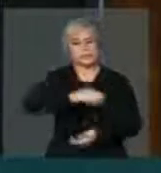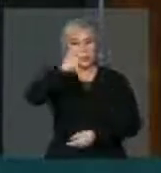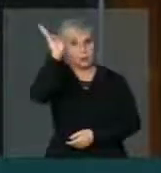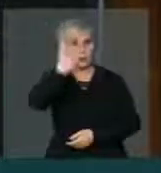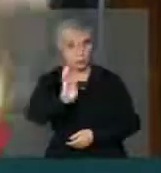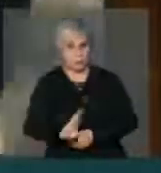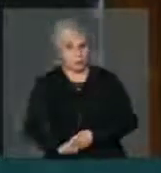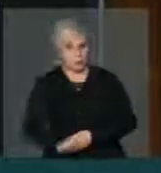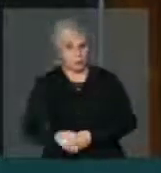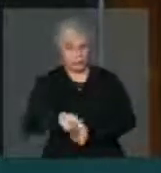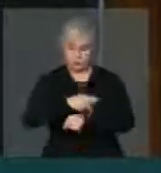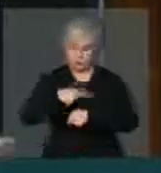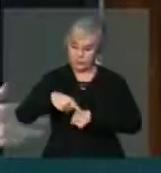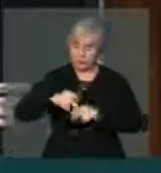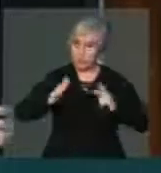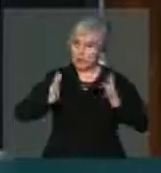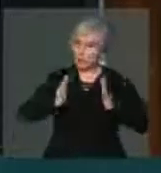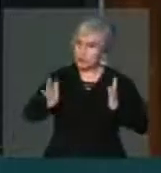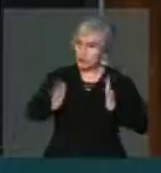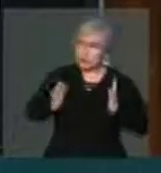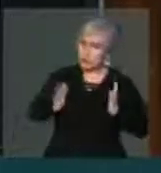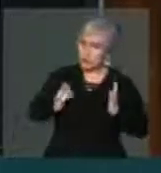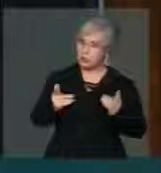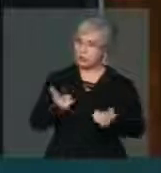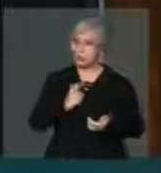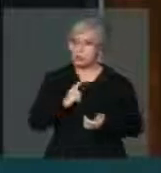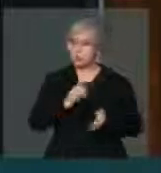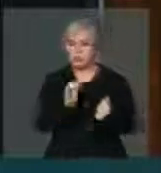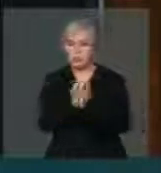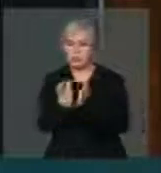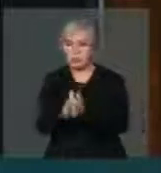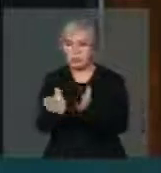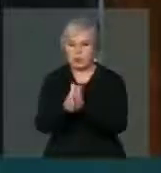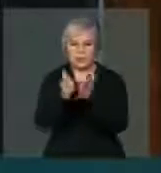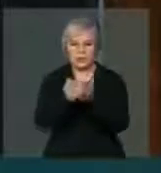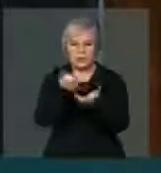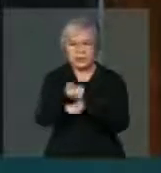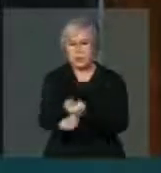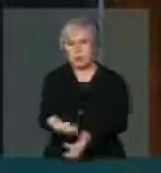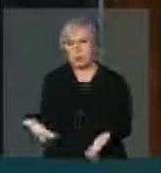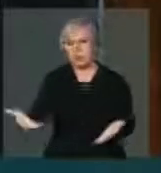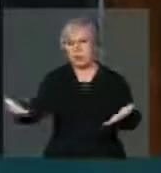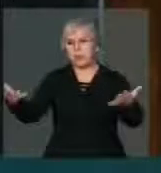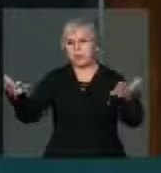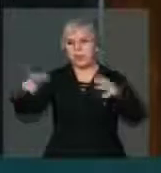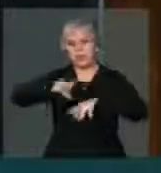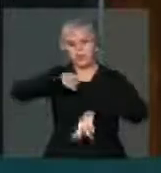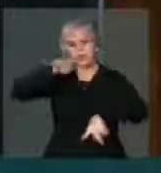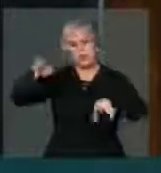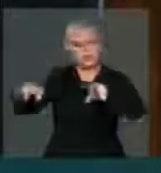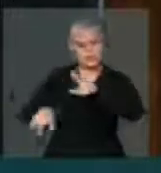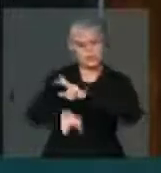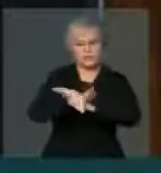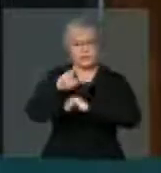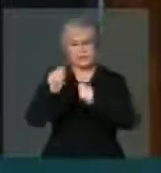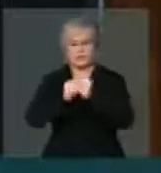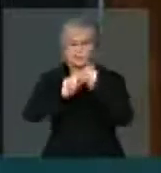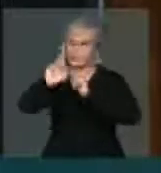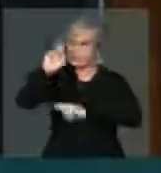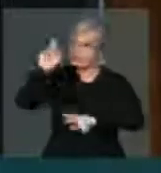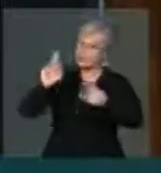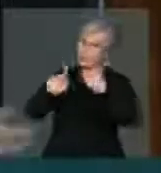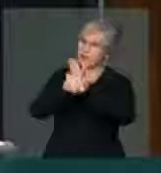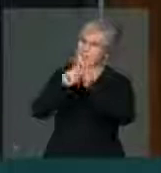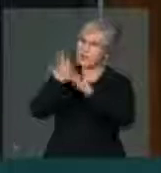um país rico, com bolsões de pobreza distribuídos dentro dessa diversidade, dessa desigualdade